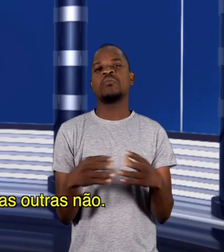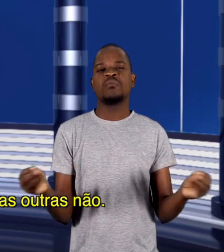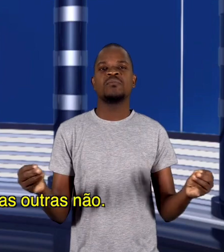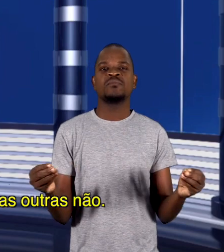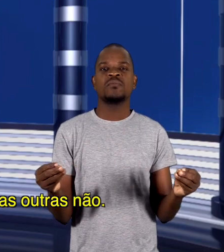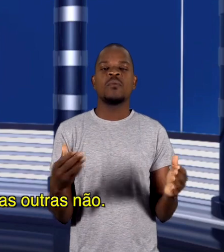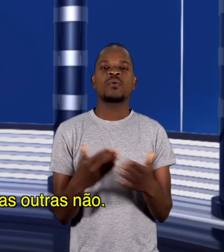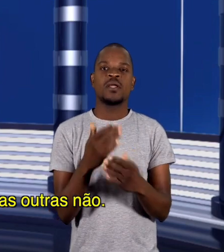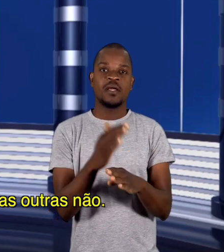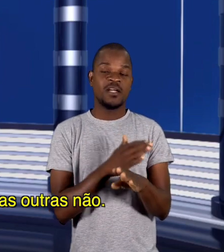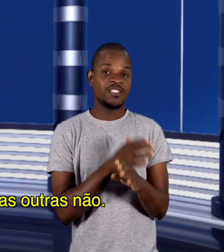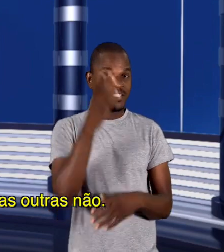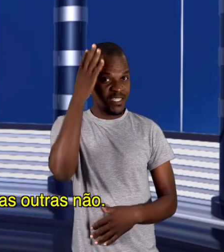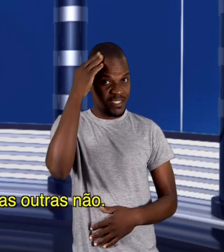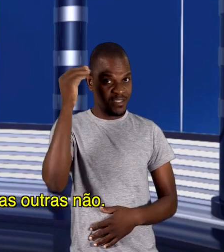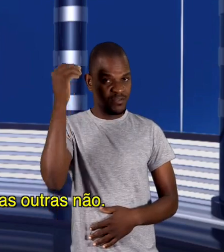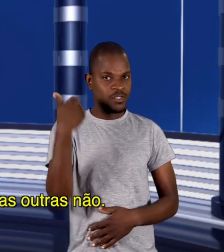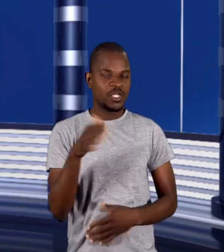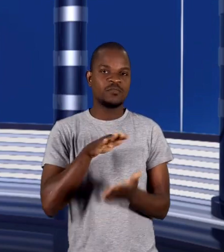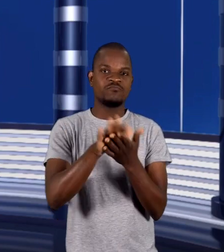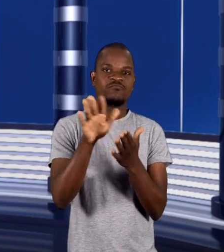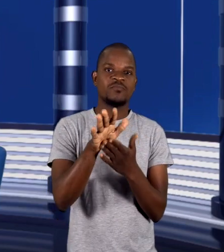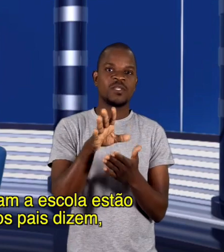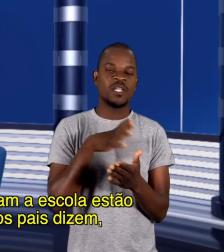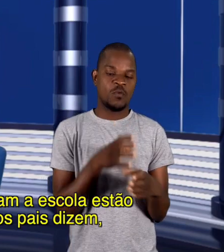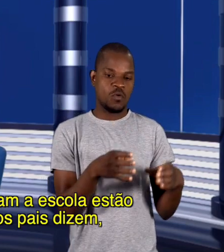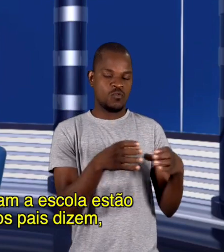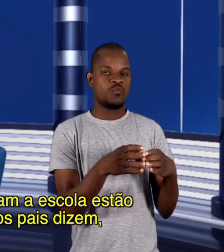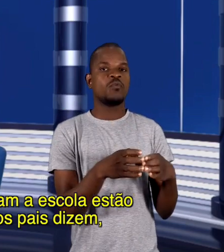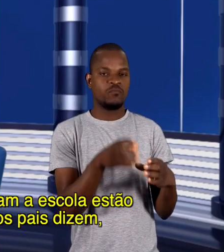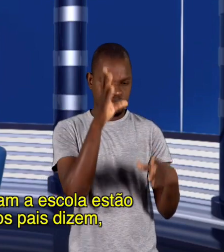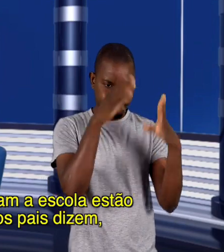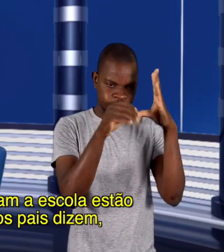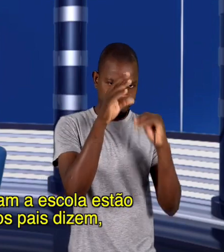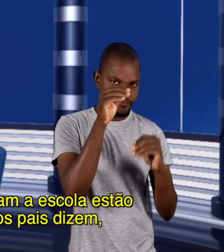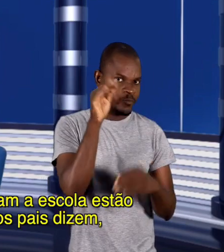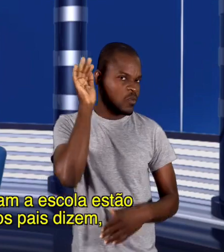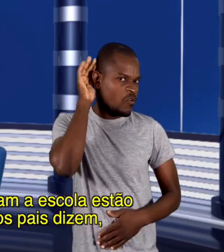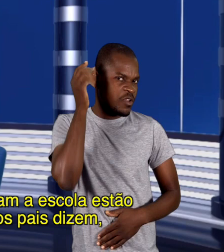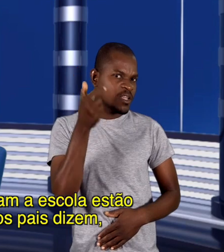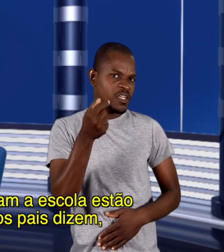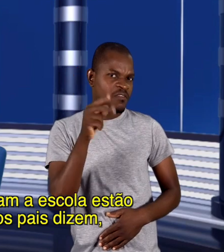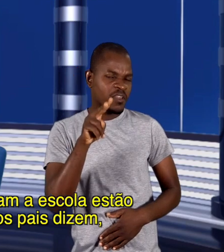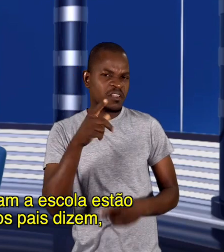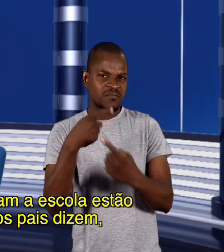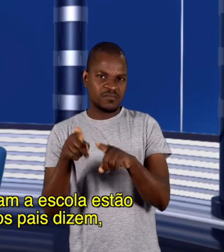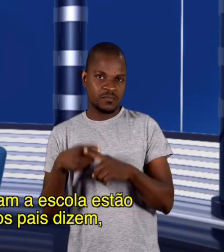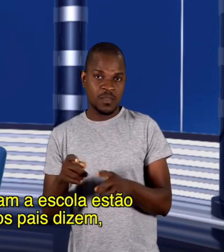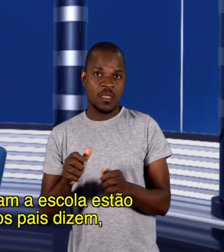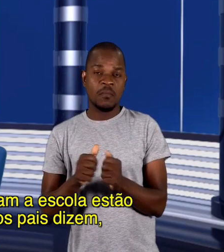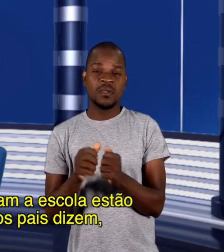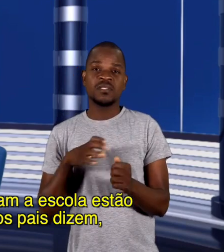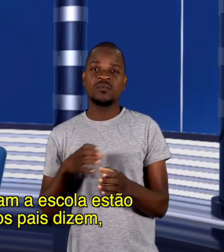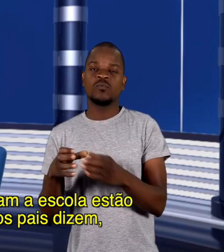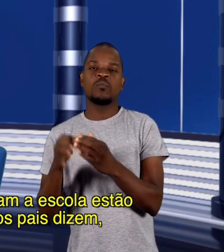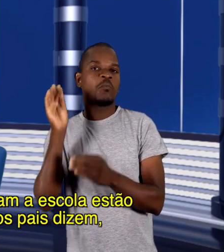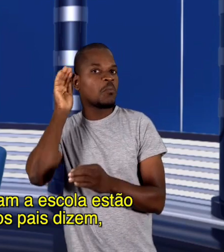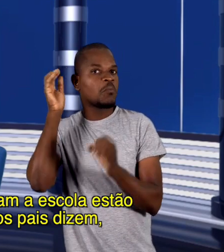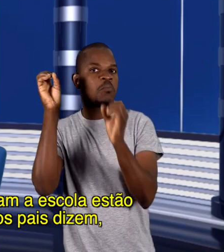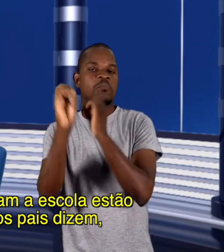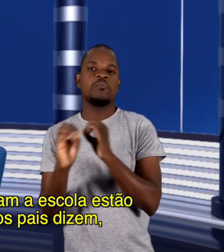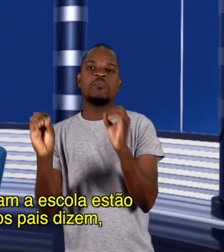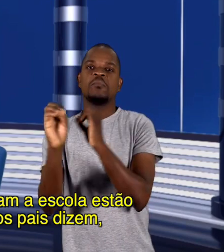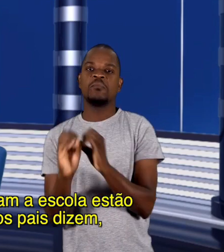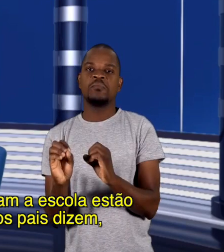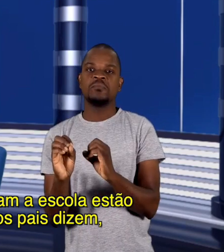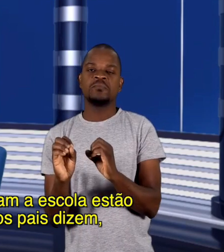crianças estão a avançar mas as outras crianças não estão a avançar das crianças que nós temos na cooperativa e que frequentam alguma escola elas estão a fazer